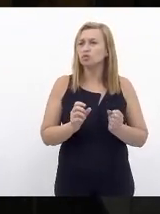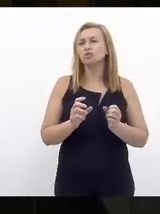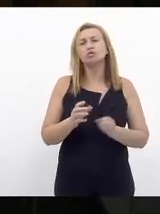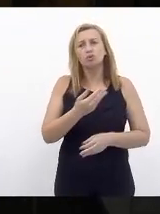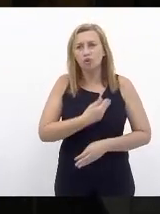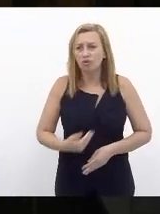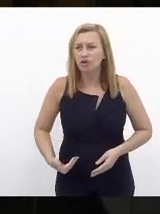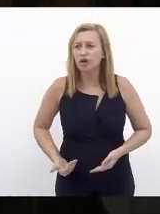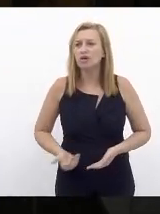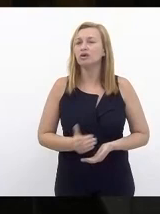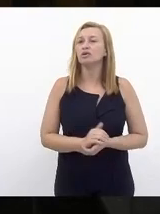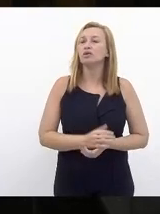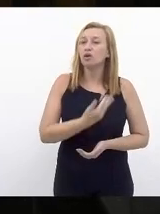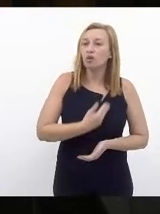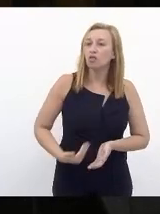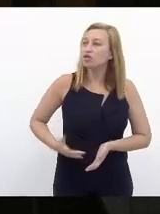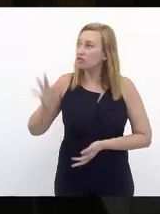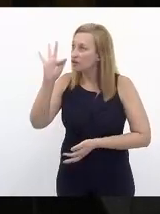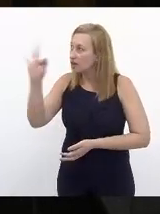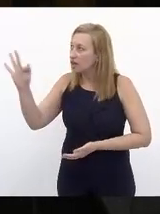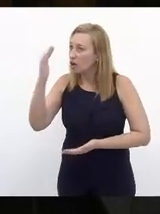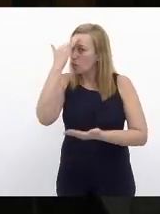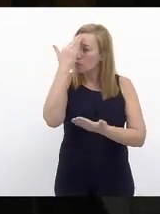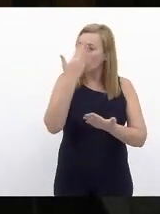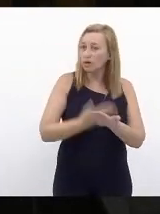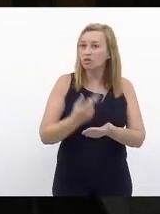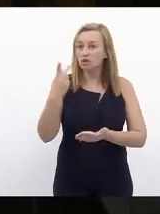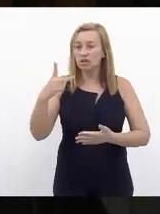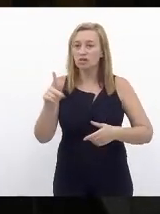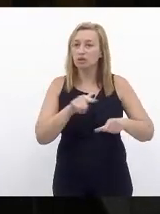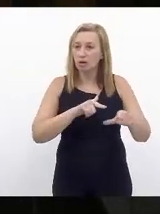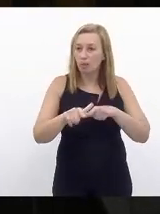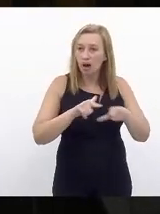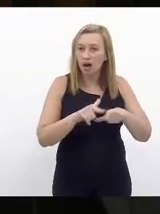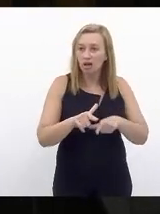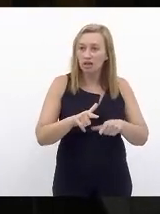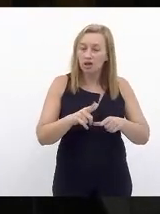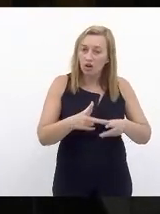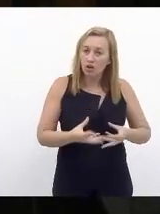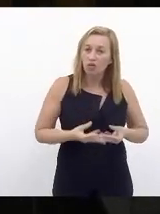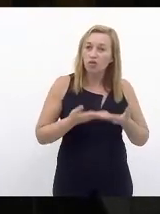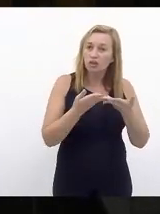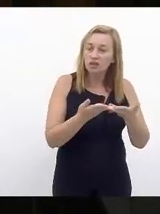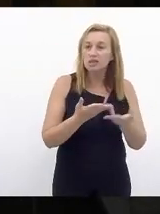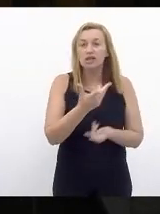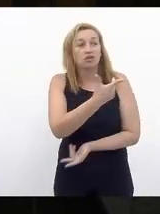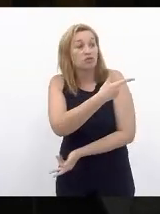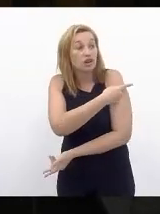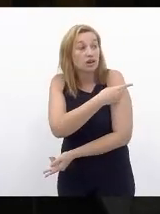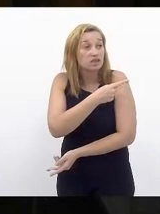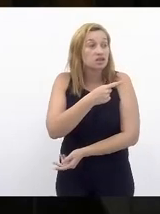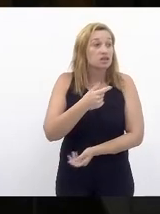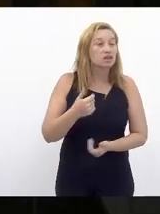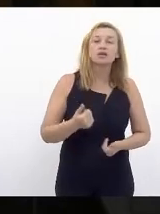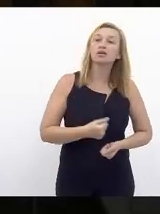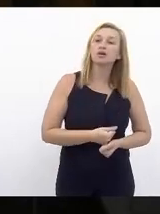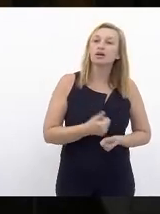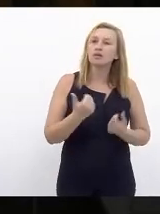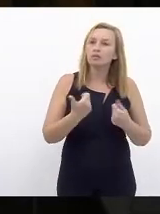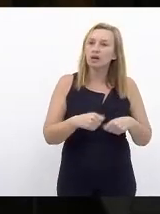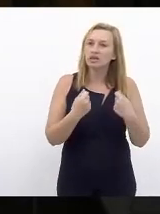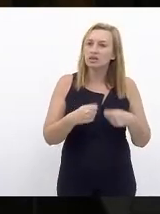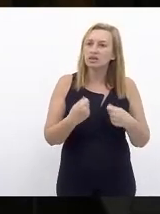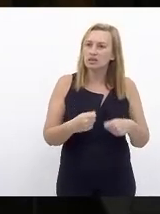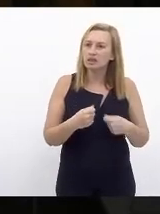governos, governo federal cumprindo o seu papel, fornecendo vacina. A gente tem que desmistificar o que essa